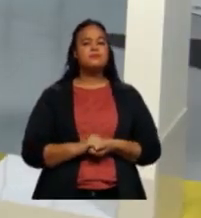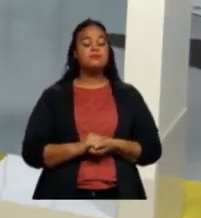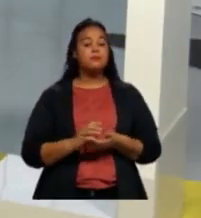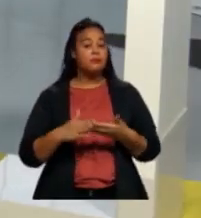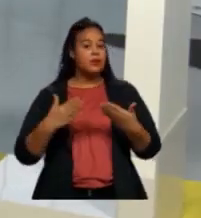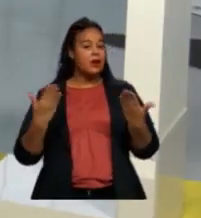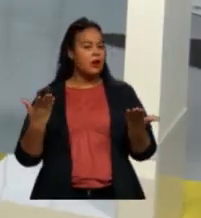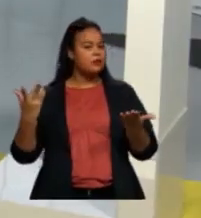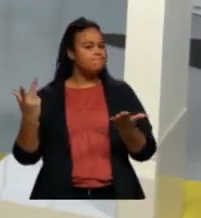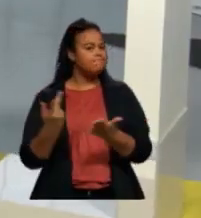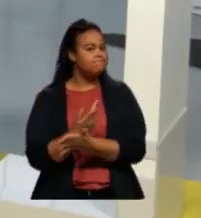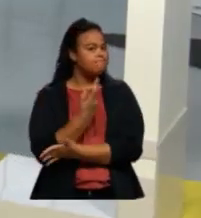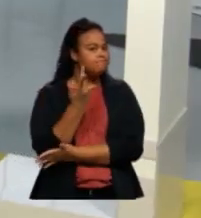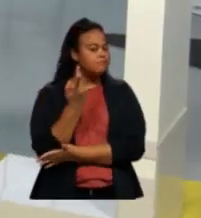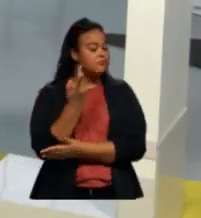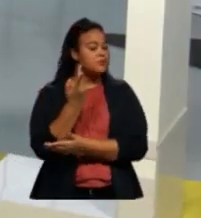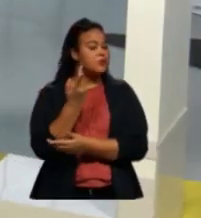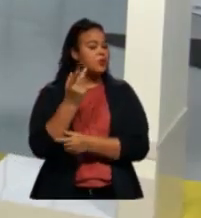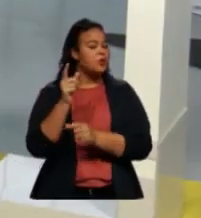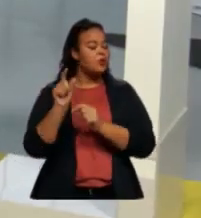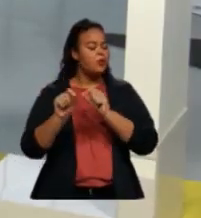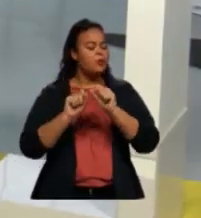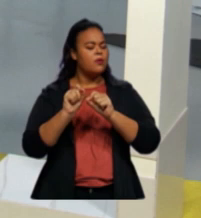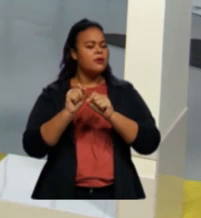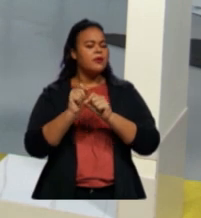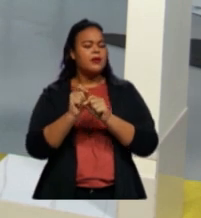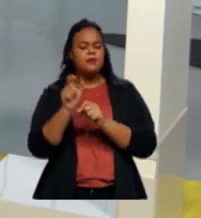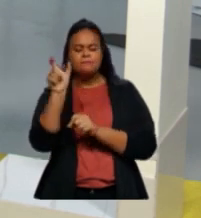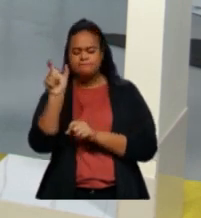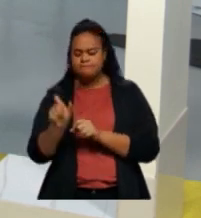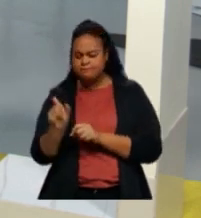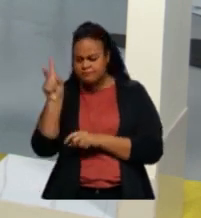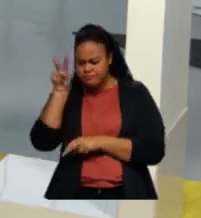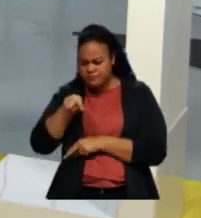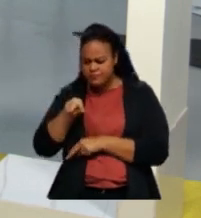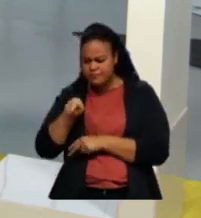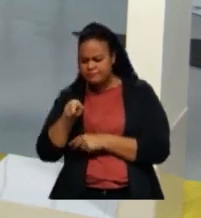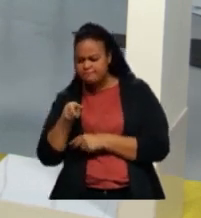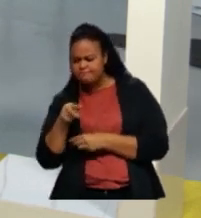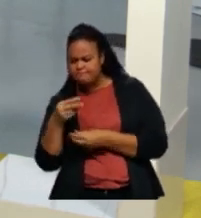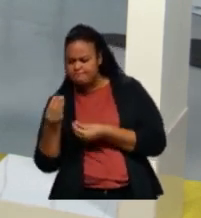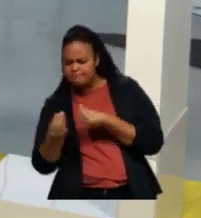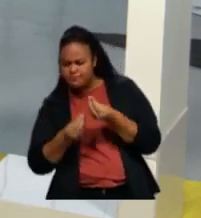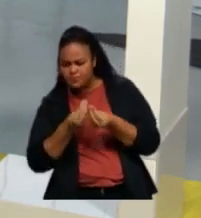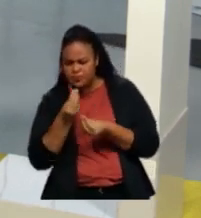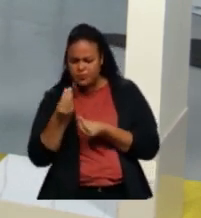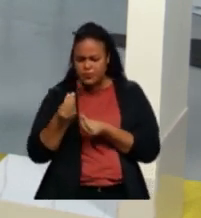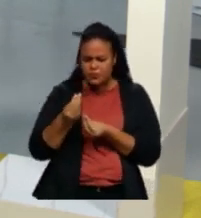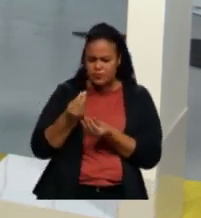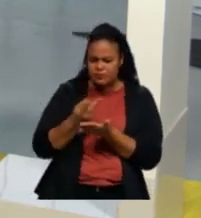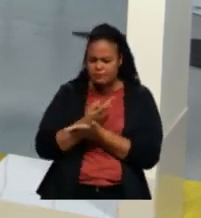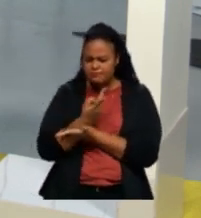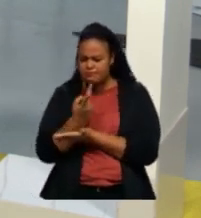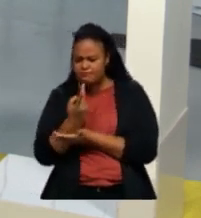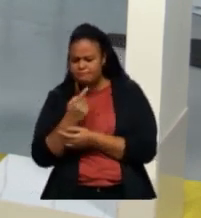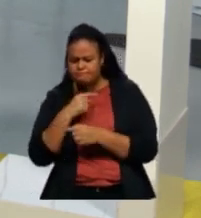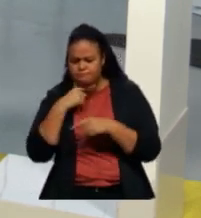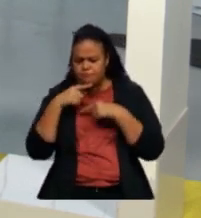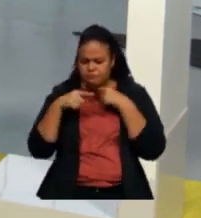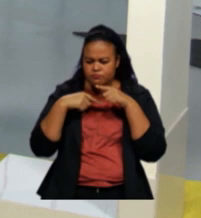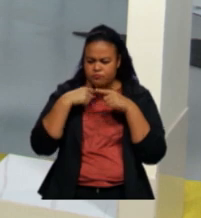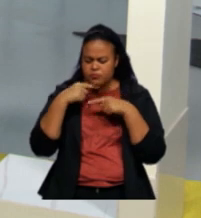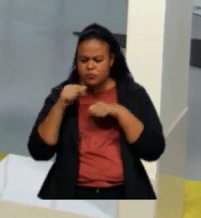Quando isso acontece, que o adolescente ele olha para o seu corpo e ele verifica que está acontecendo